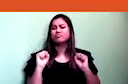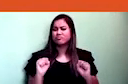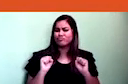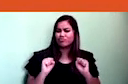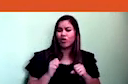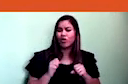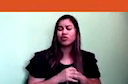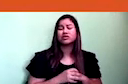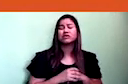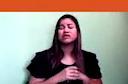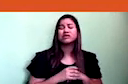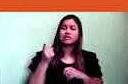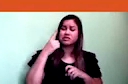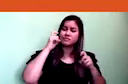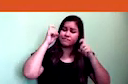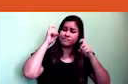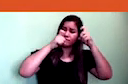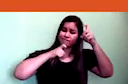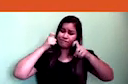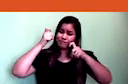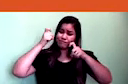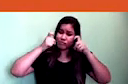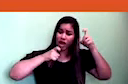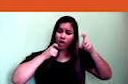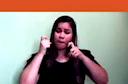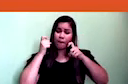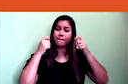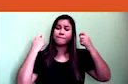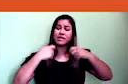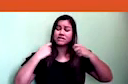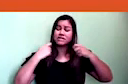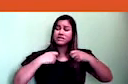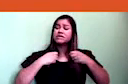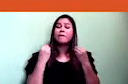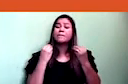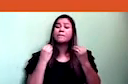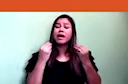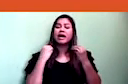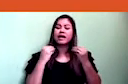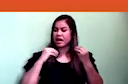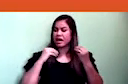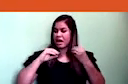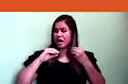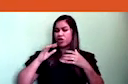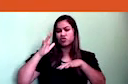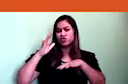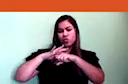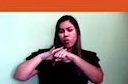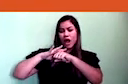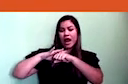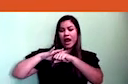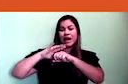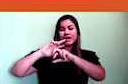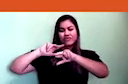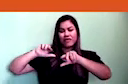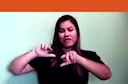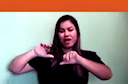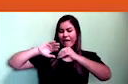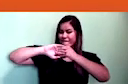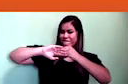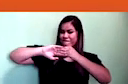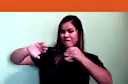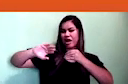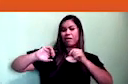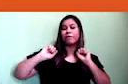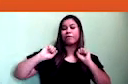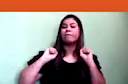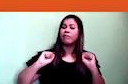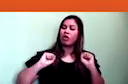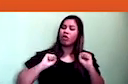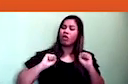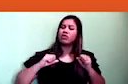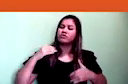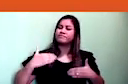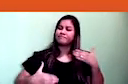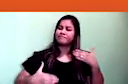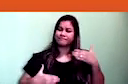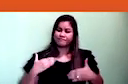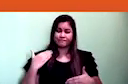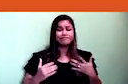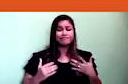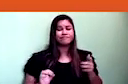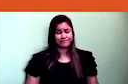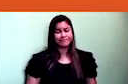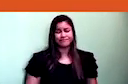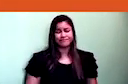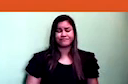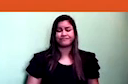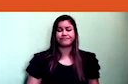ter até para nos afastar das doenças, né? Doenças essas que podem ser físicas. E aí, para que a gente